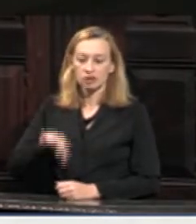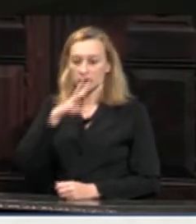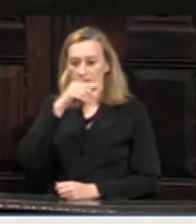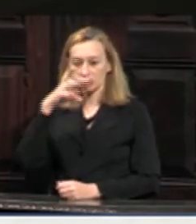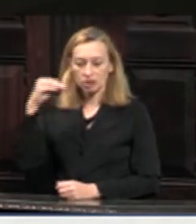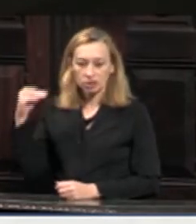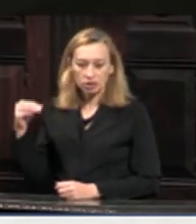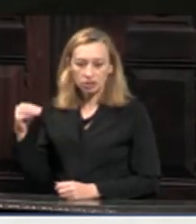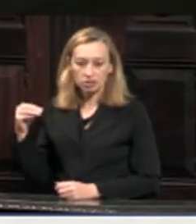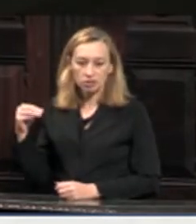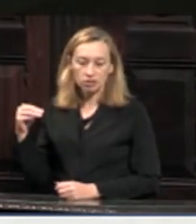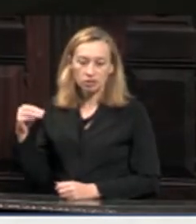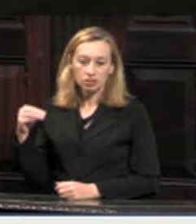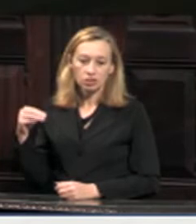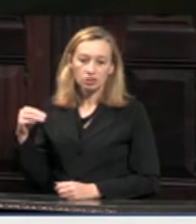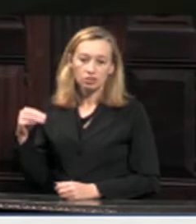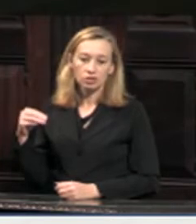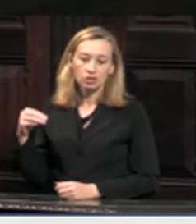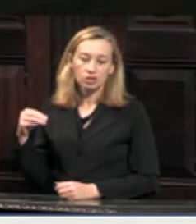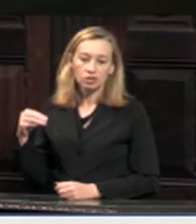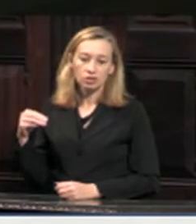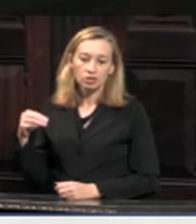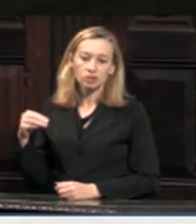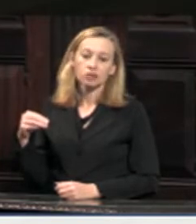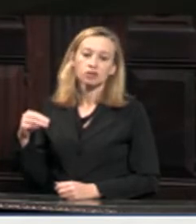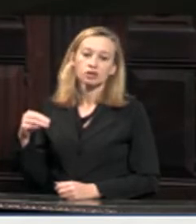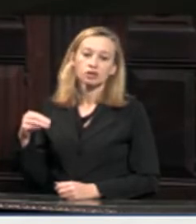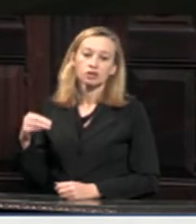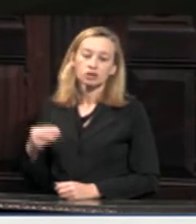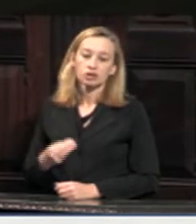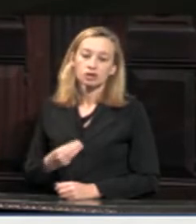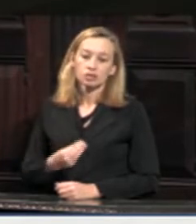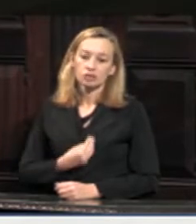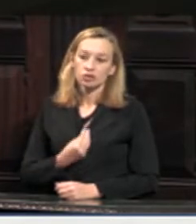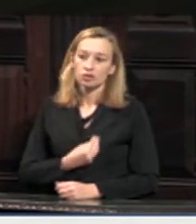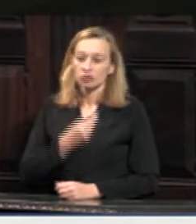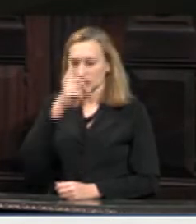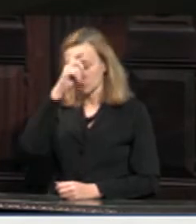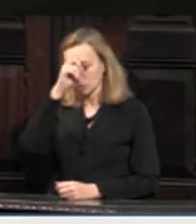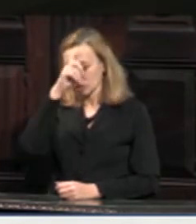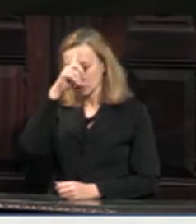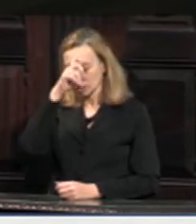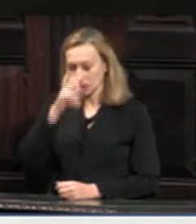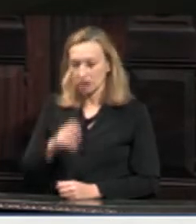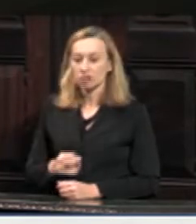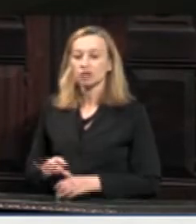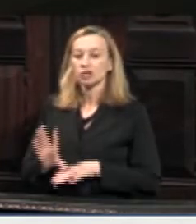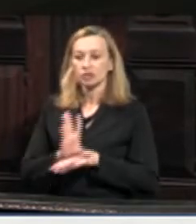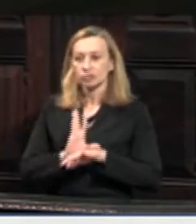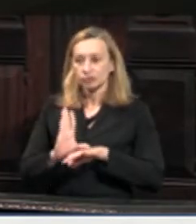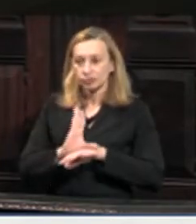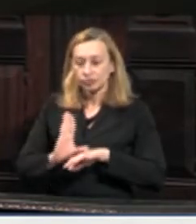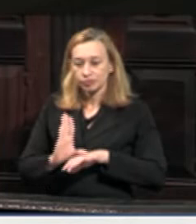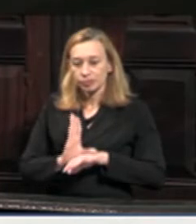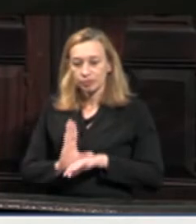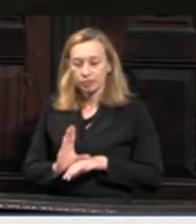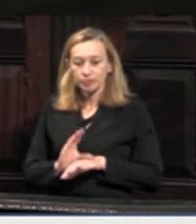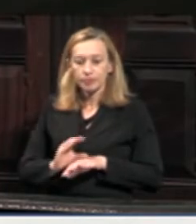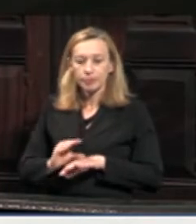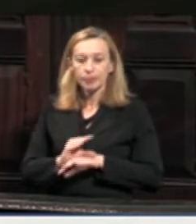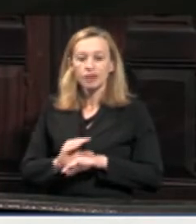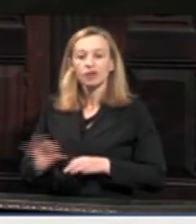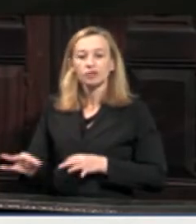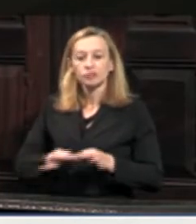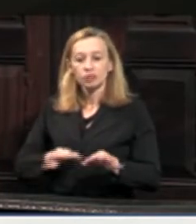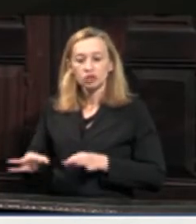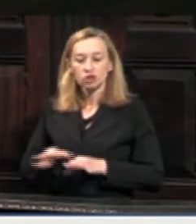adolescentes hospitalizados. Já recebeu parecer pela constitucionalidade,